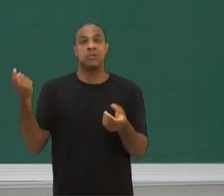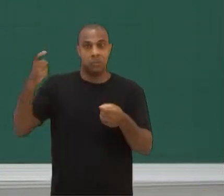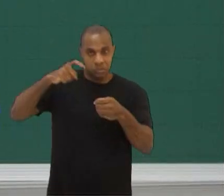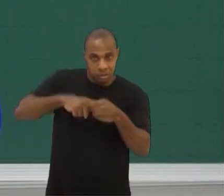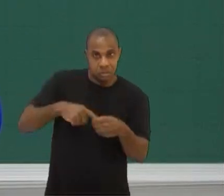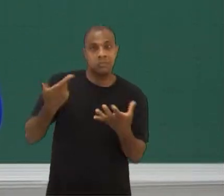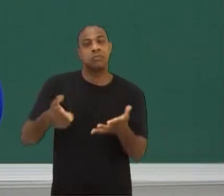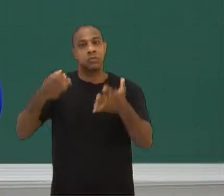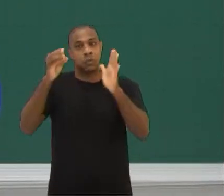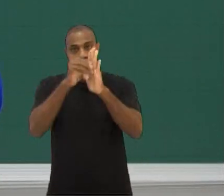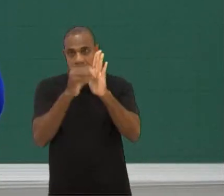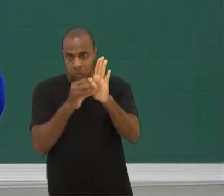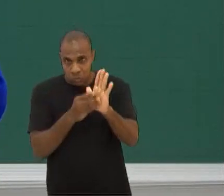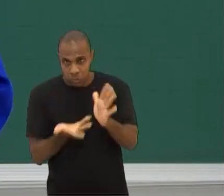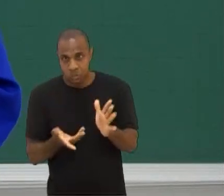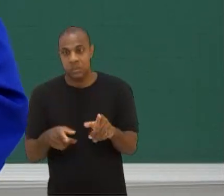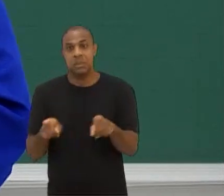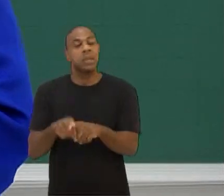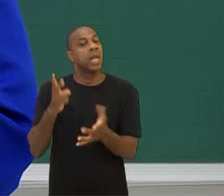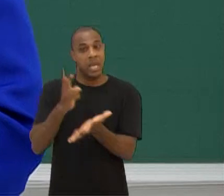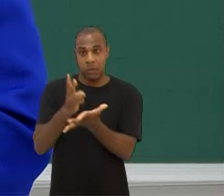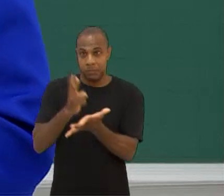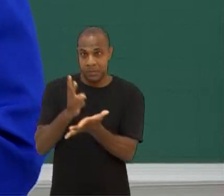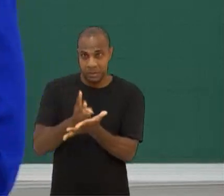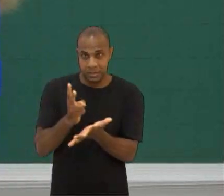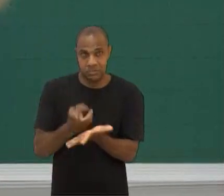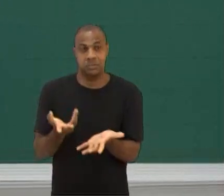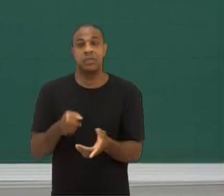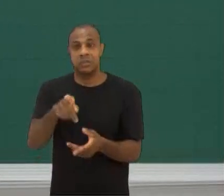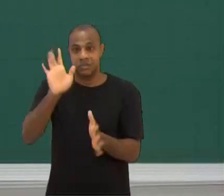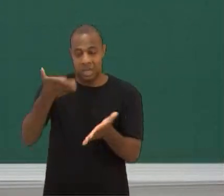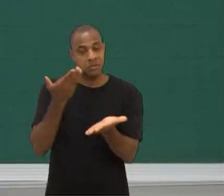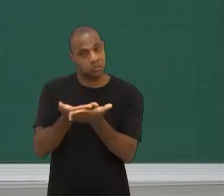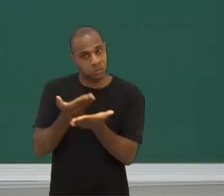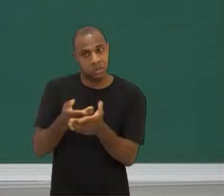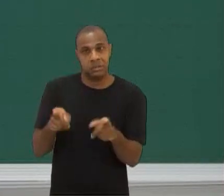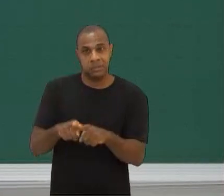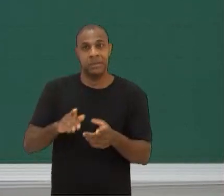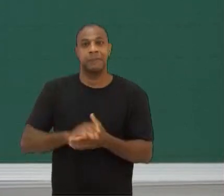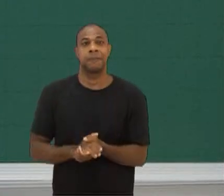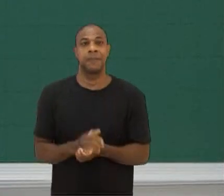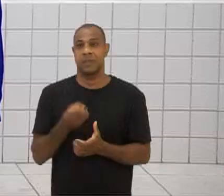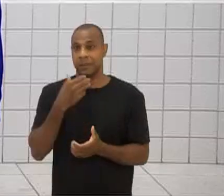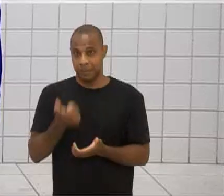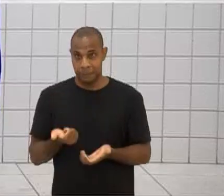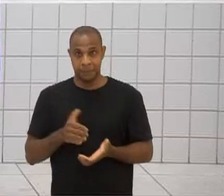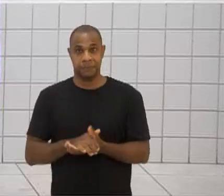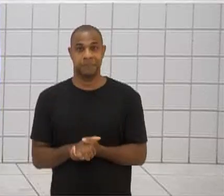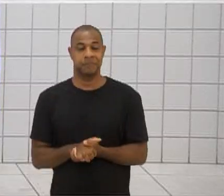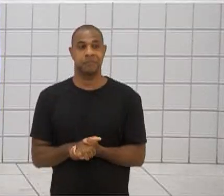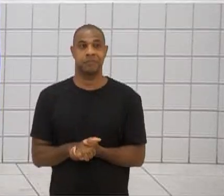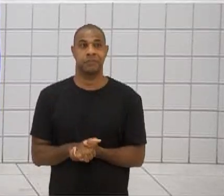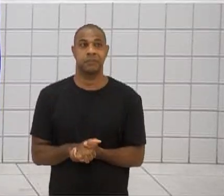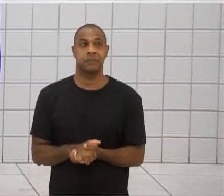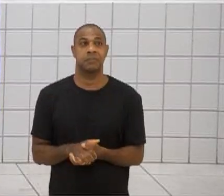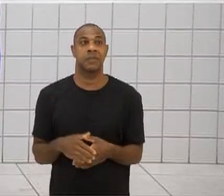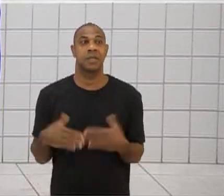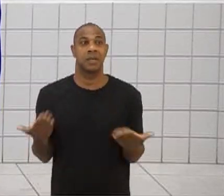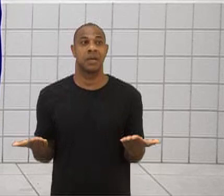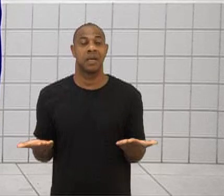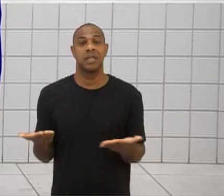E que é o mesmo seno lá do triângulo retângulo, tá? Que vocês estudaram, e do cosseno, tá bom? E a